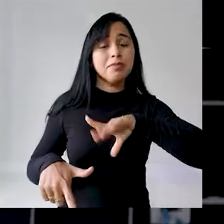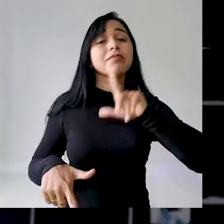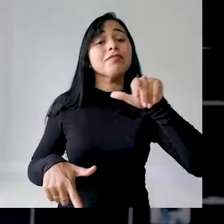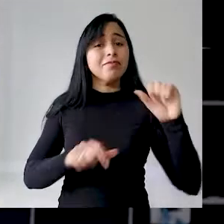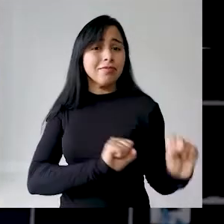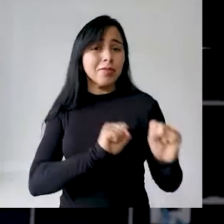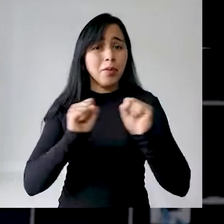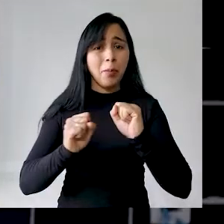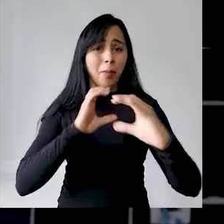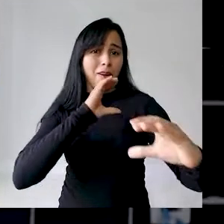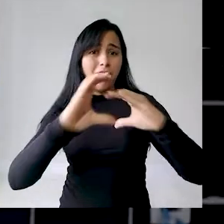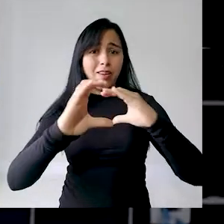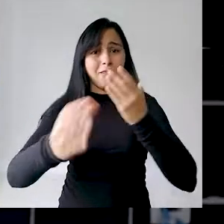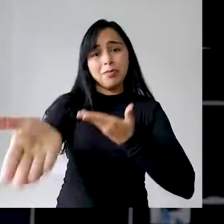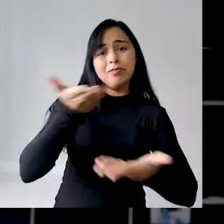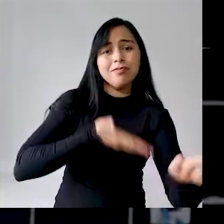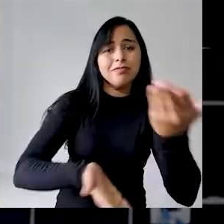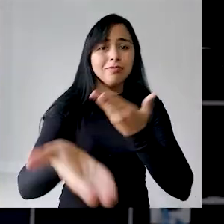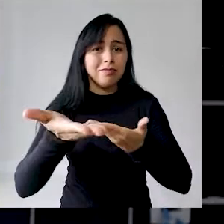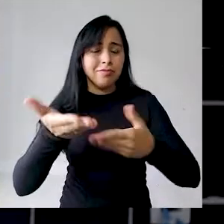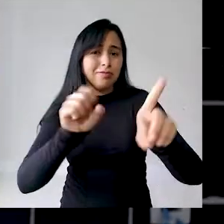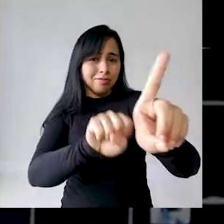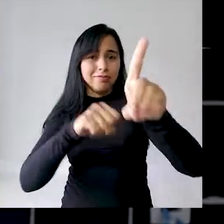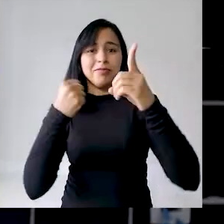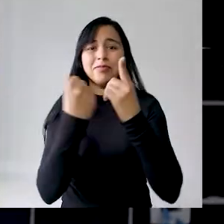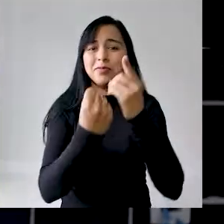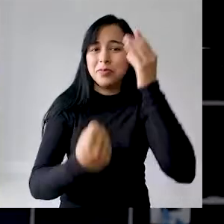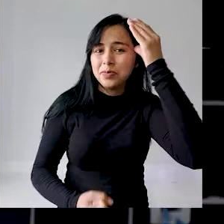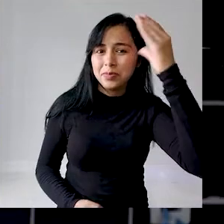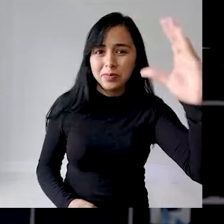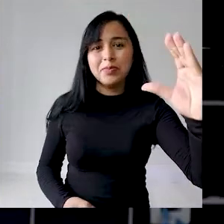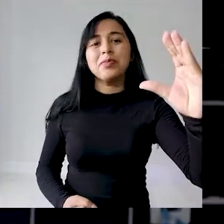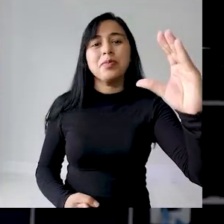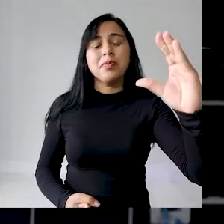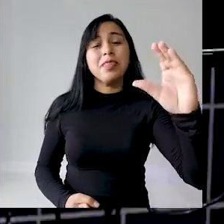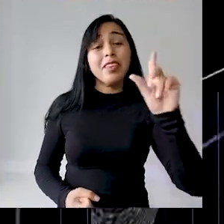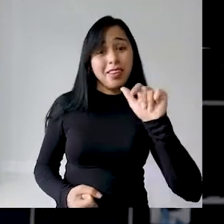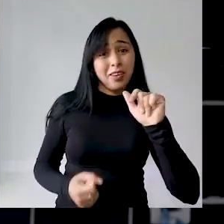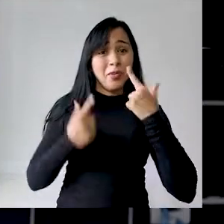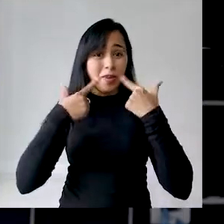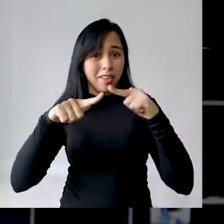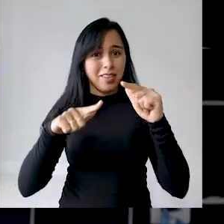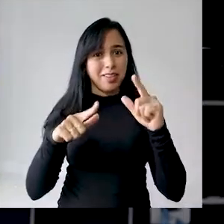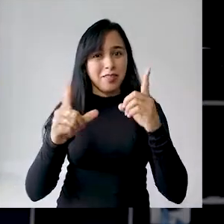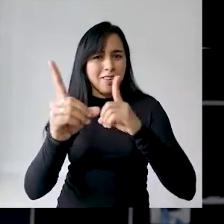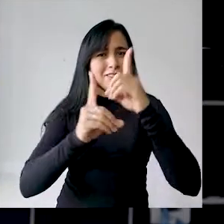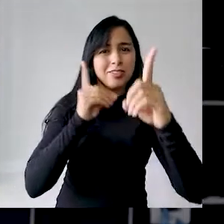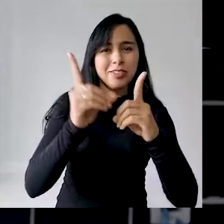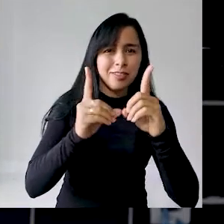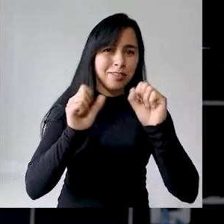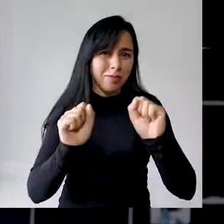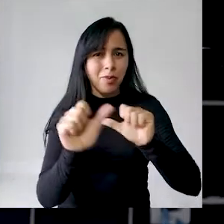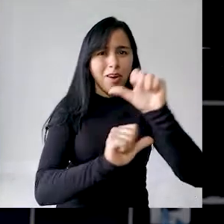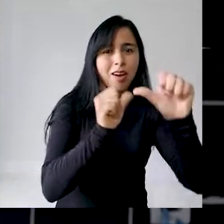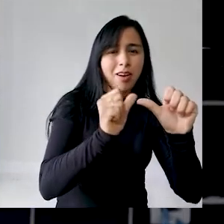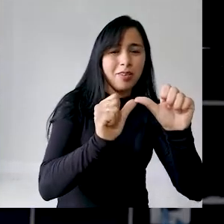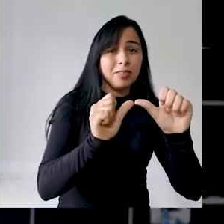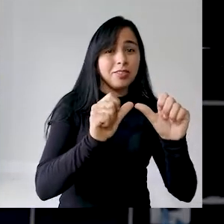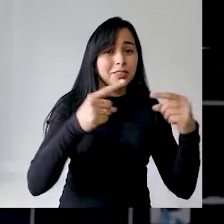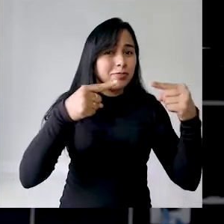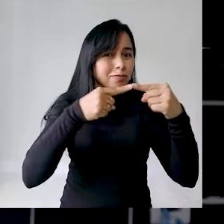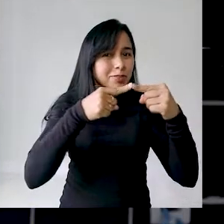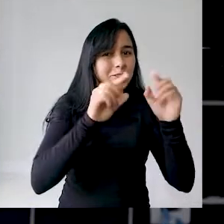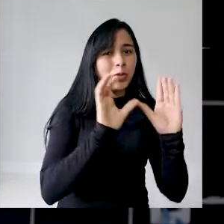A língua portuguesa é um poderoso instrumento de interação social e cultural. Por ser dinâmica, modifica-se de acordo